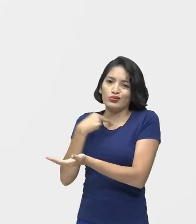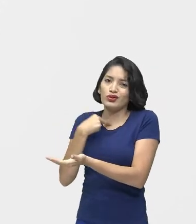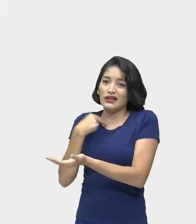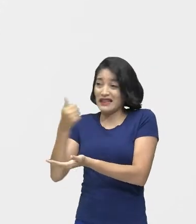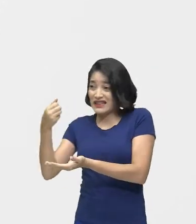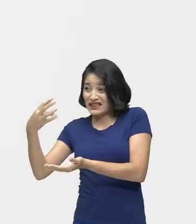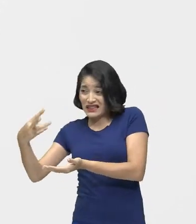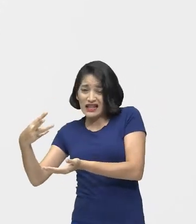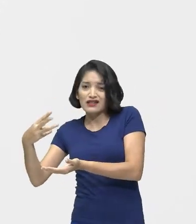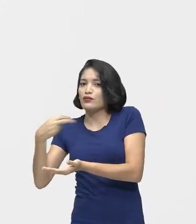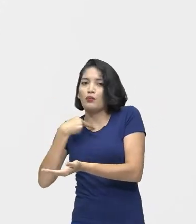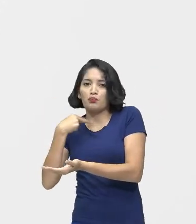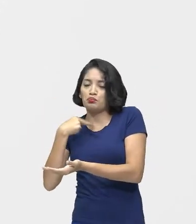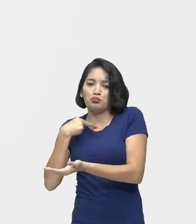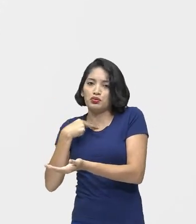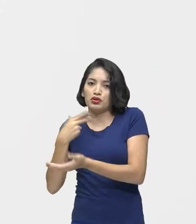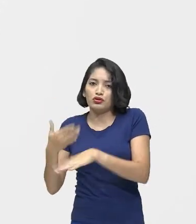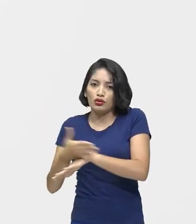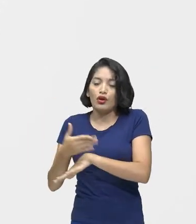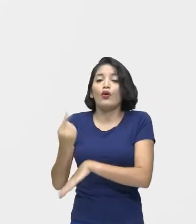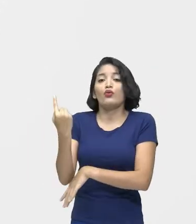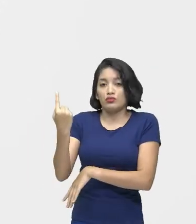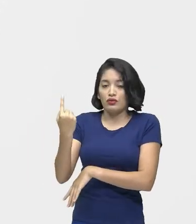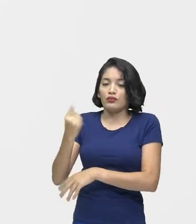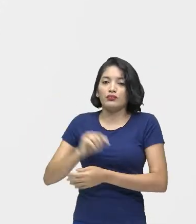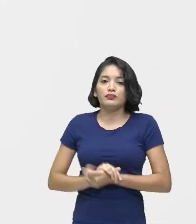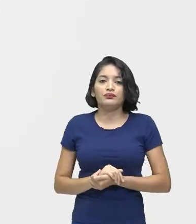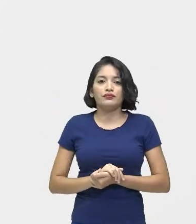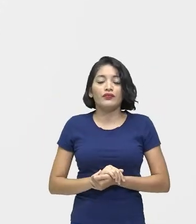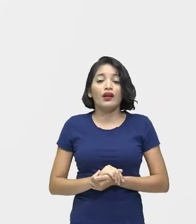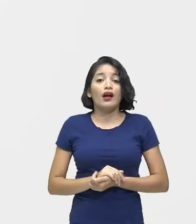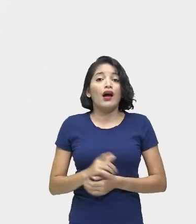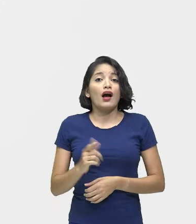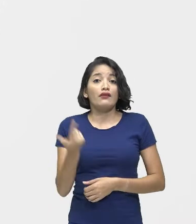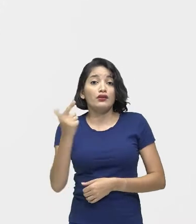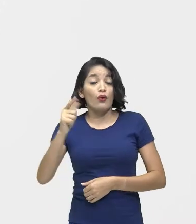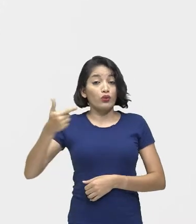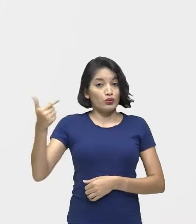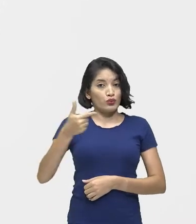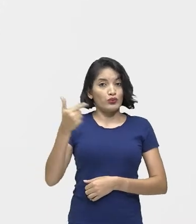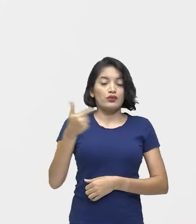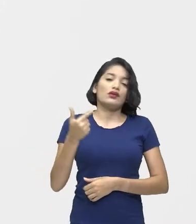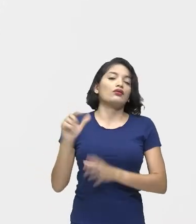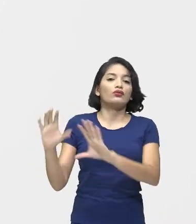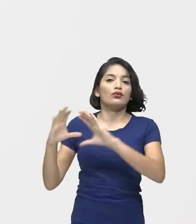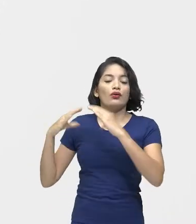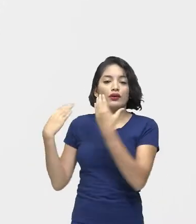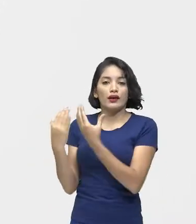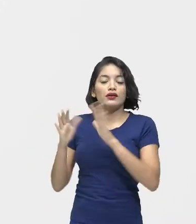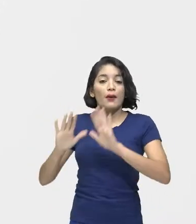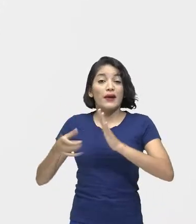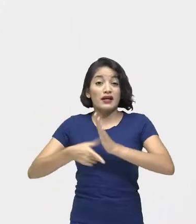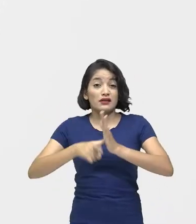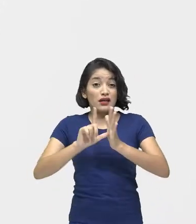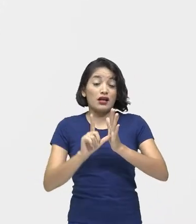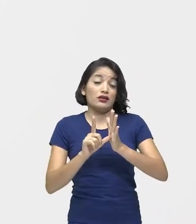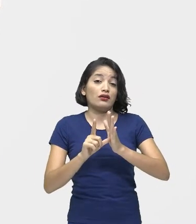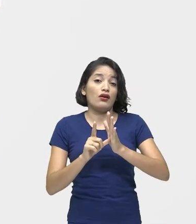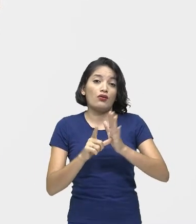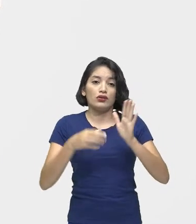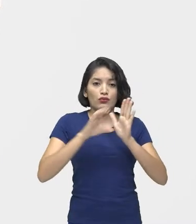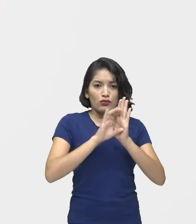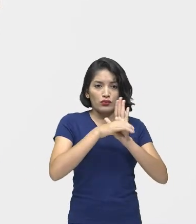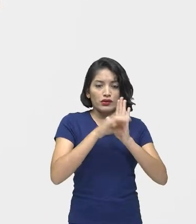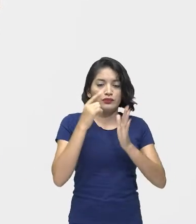que não era o momento, tá bom? E aí nós vamos ter o segundo congresso, certo? Mas antes disso, temos outro conceito para vocês, olha